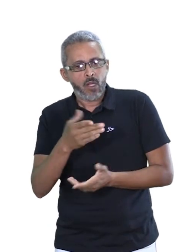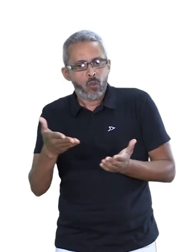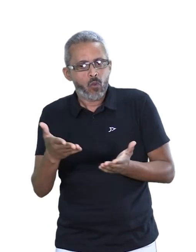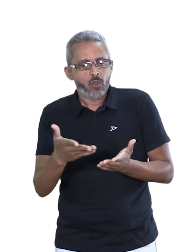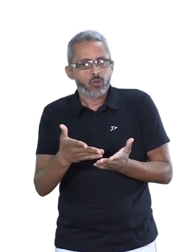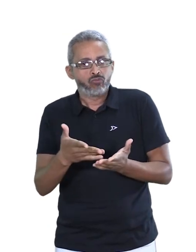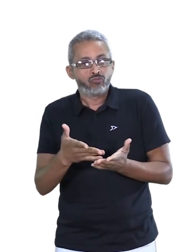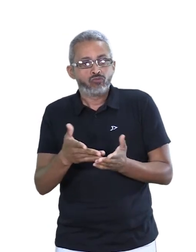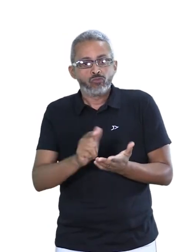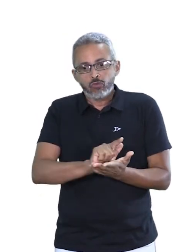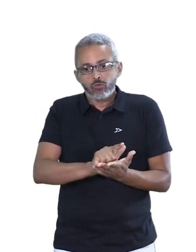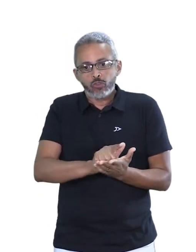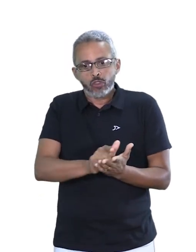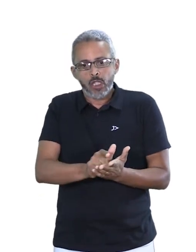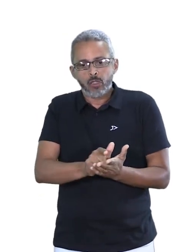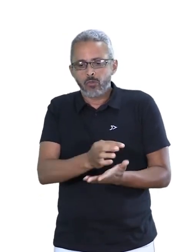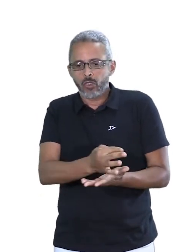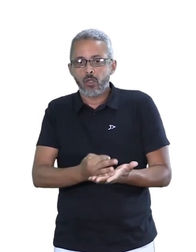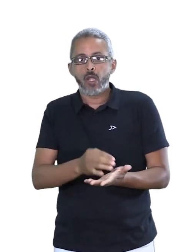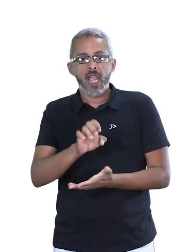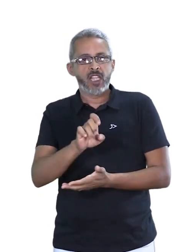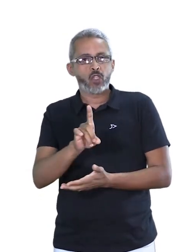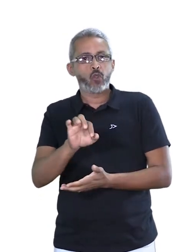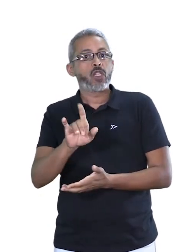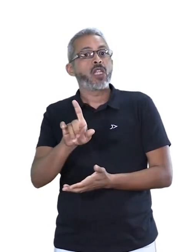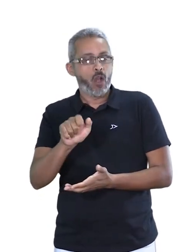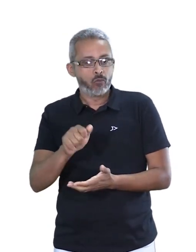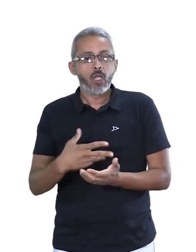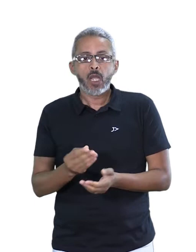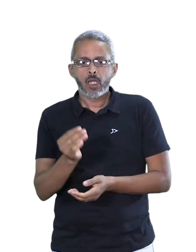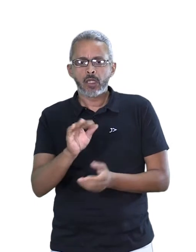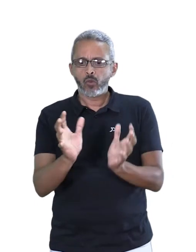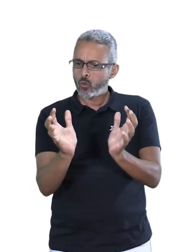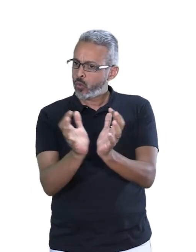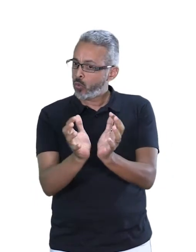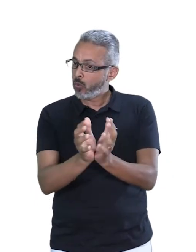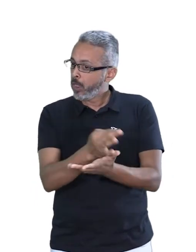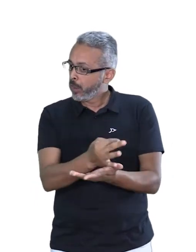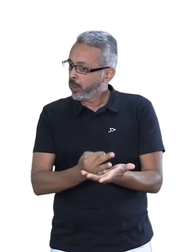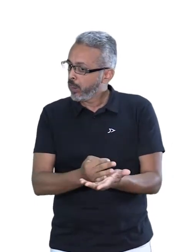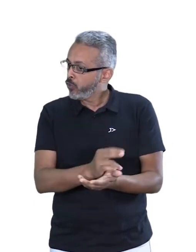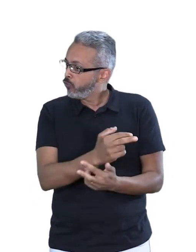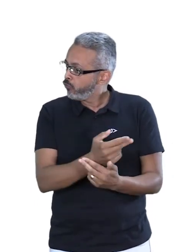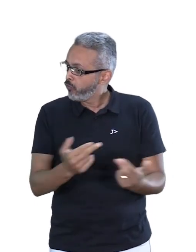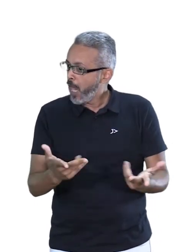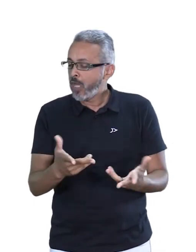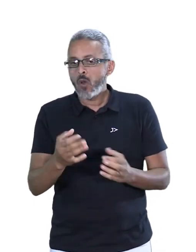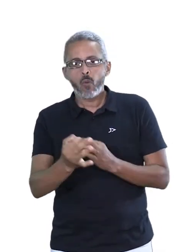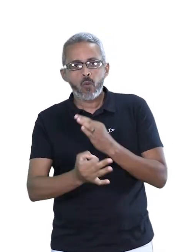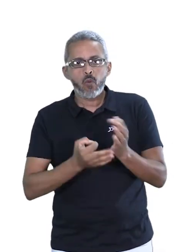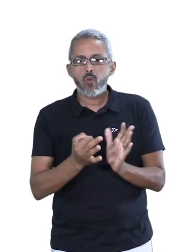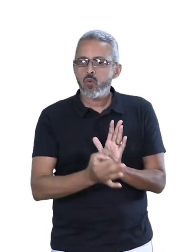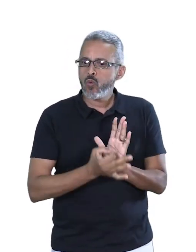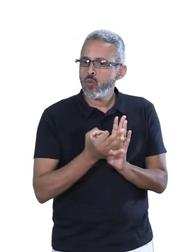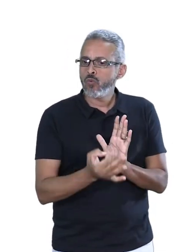gênero textual editorial. O editorial pertence ao grupo de textos argumentativos, ou